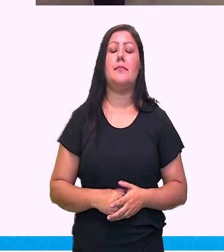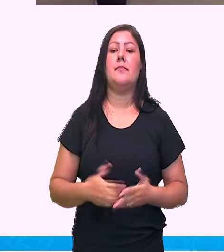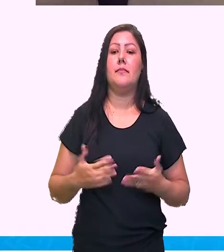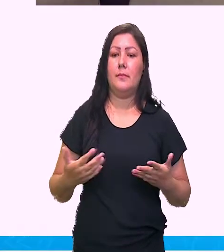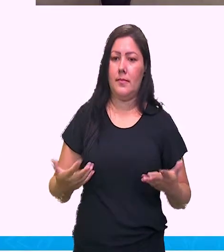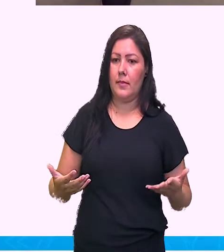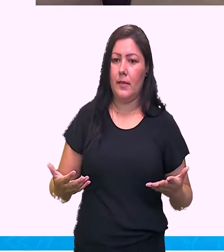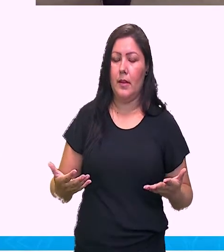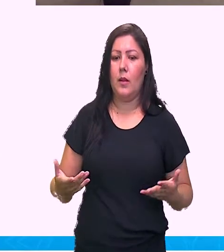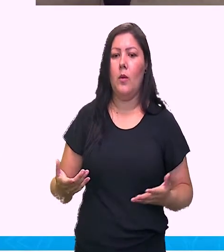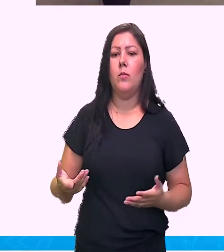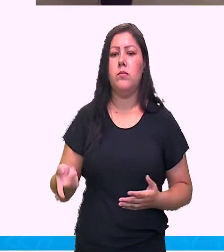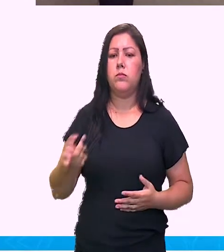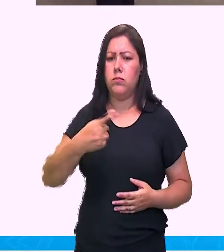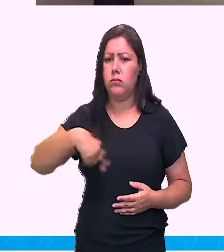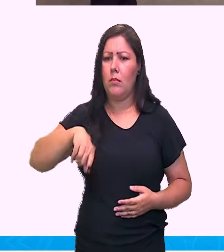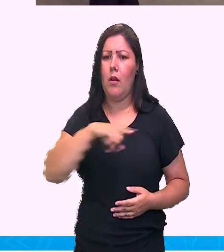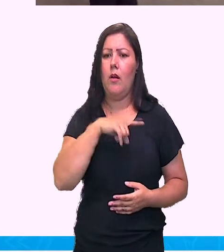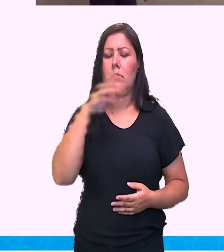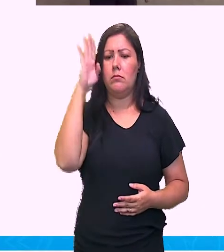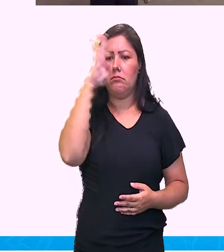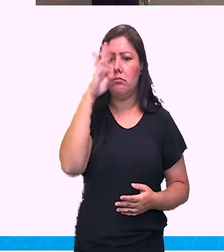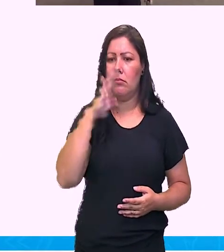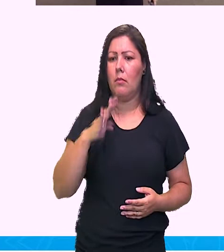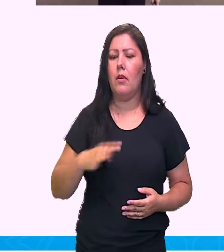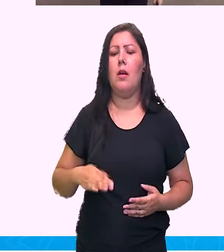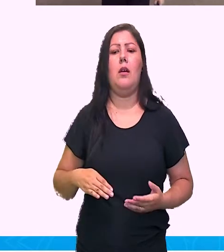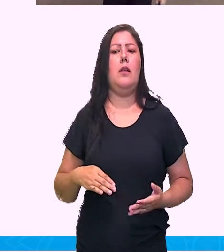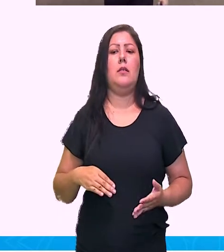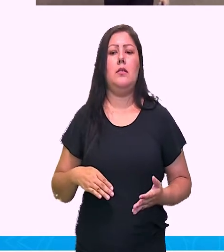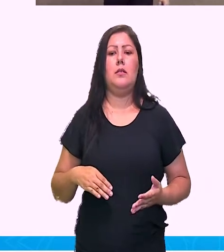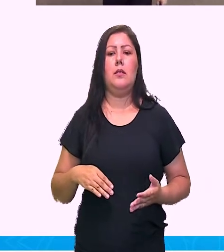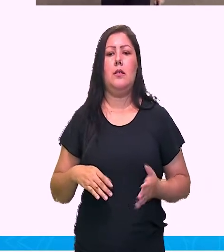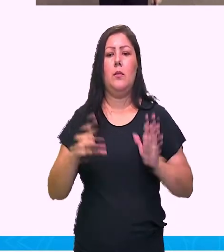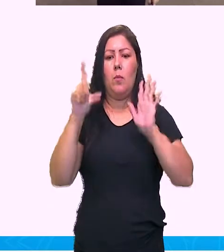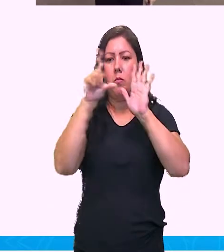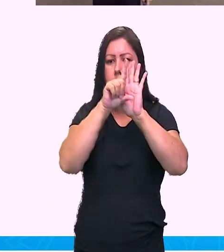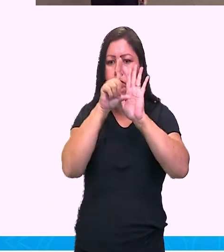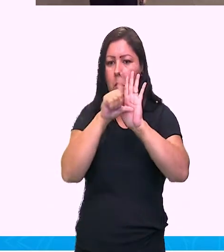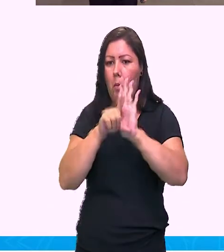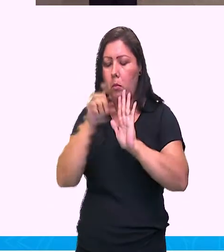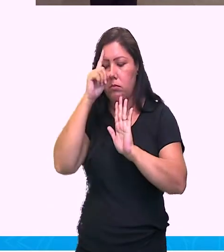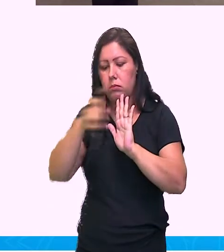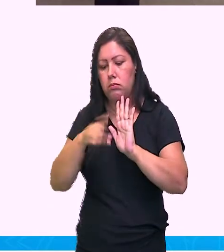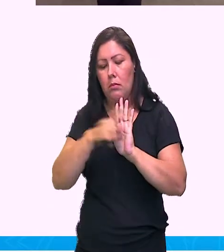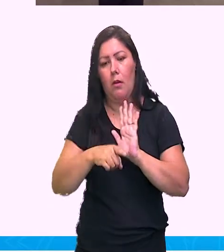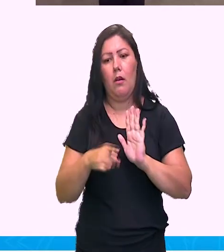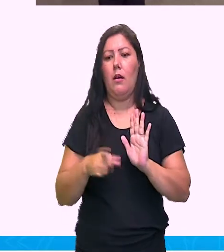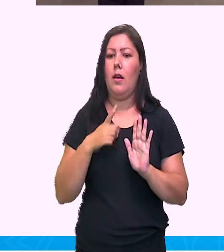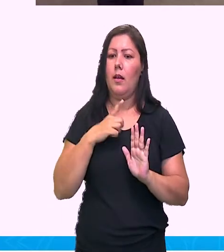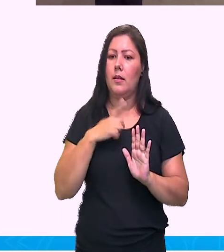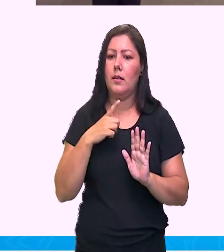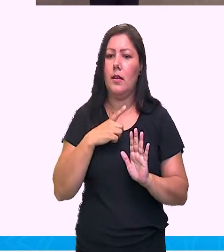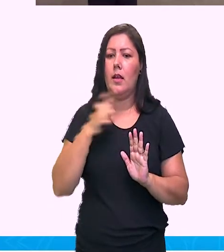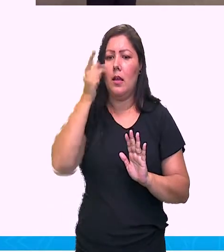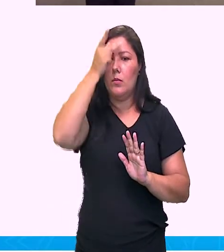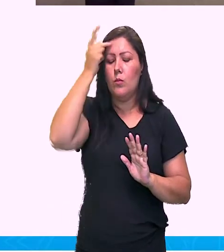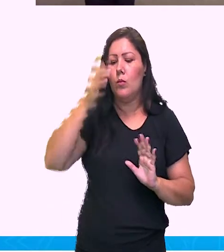um Estado, e nós temos esse reconhecimento, nós não vivemos